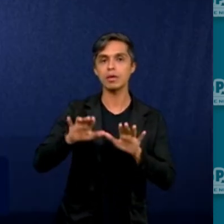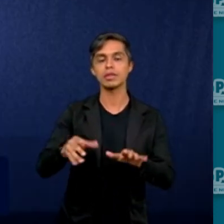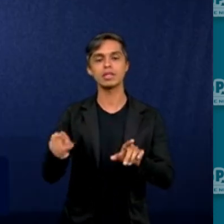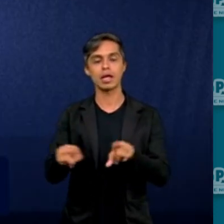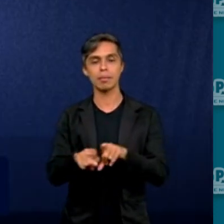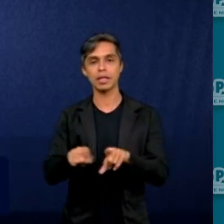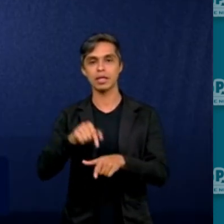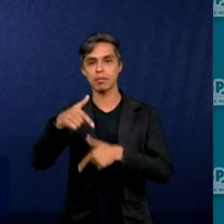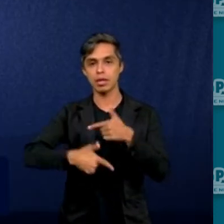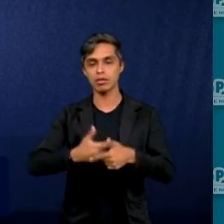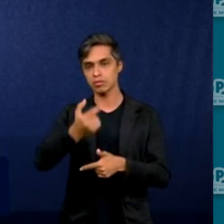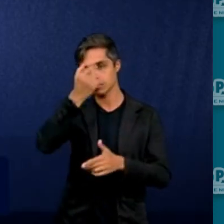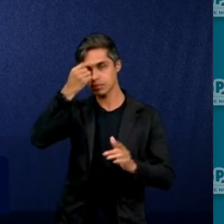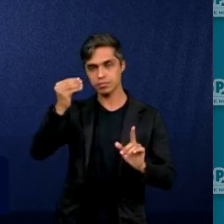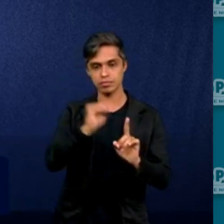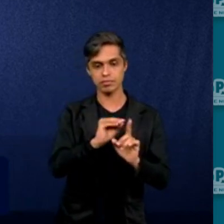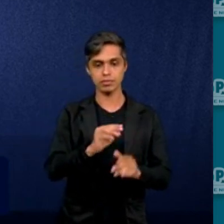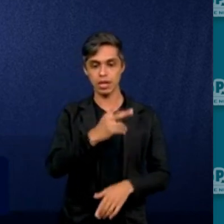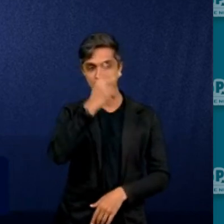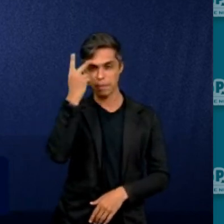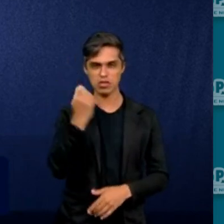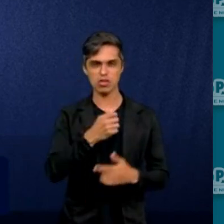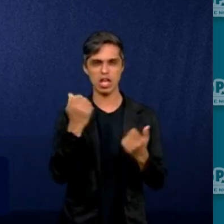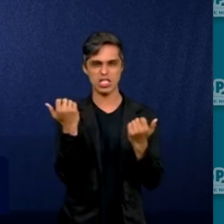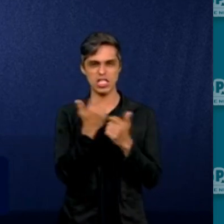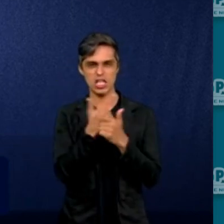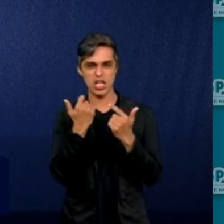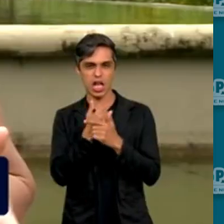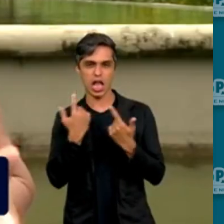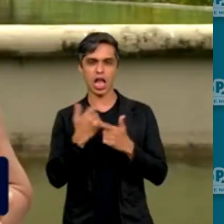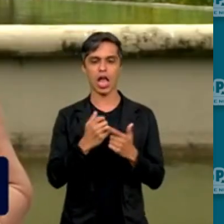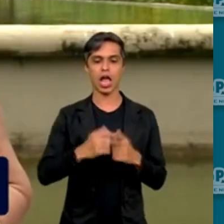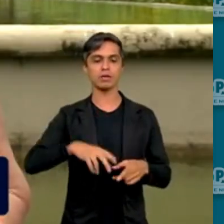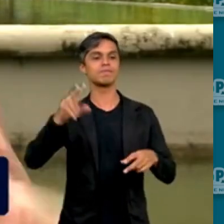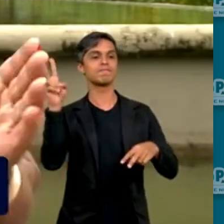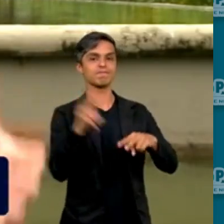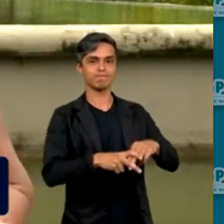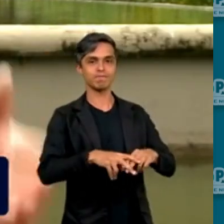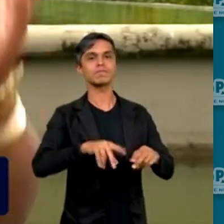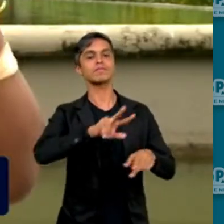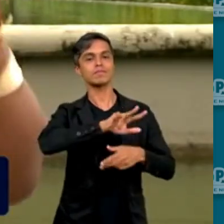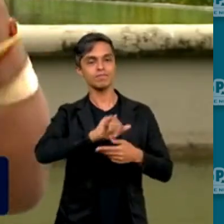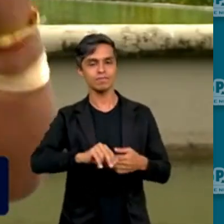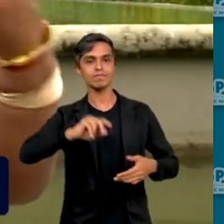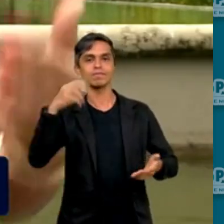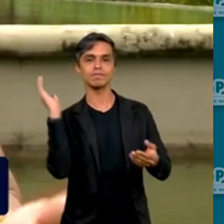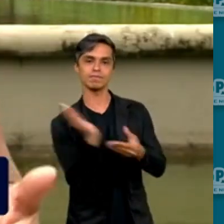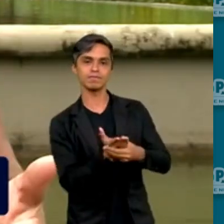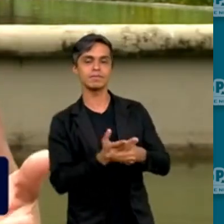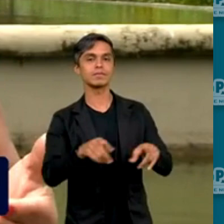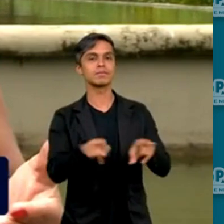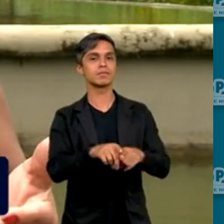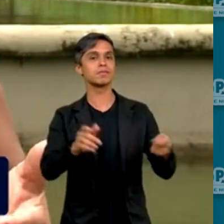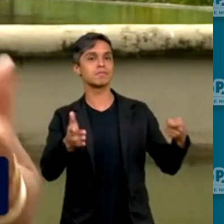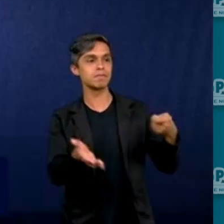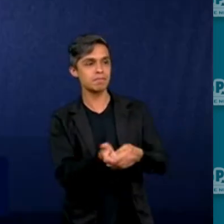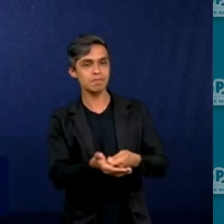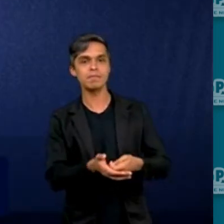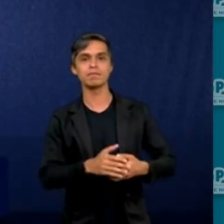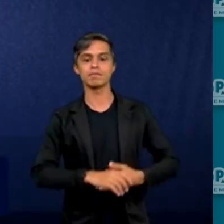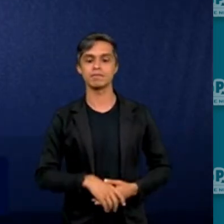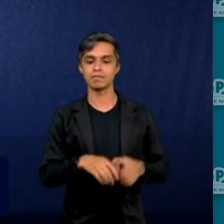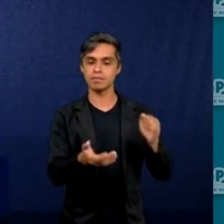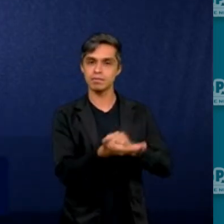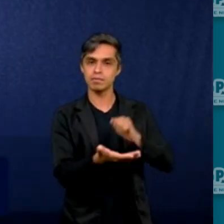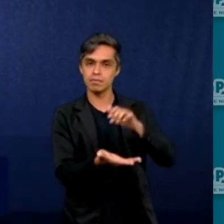Os haters que gostam de fazer piadas vão ser pegos e vão ser processados e vão ter que pagar por isso. É isso que a